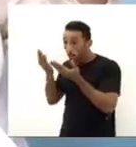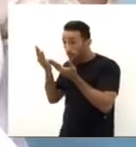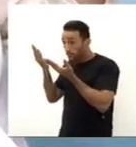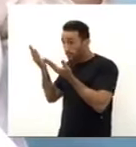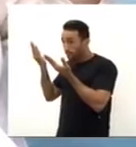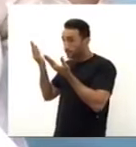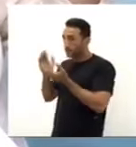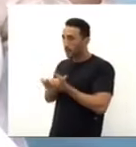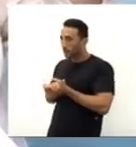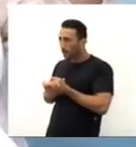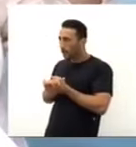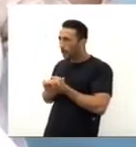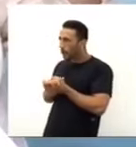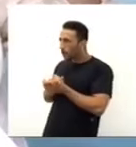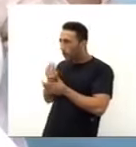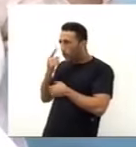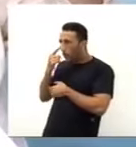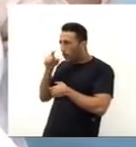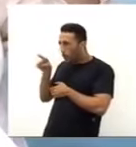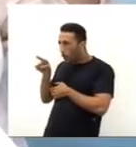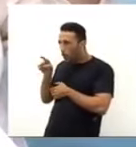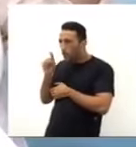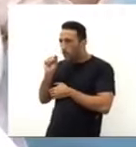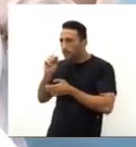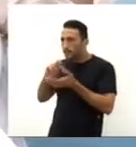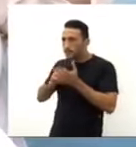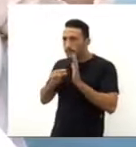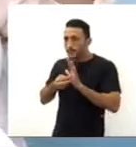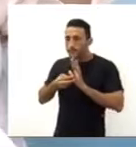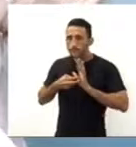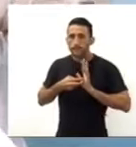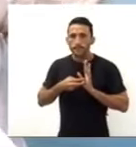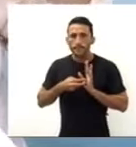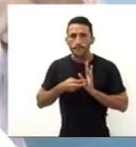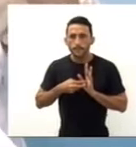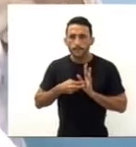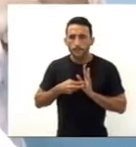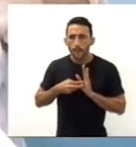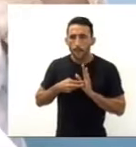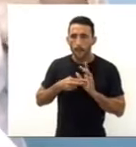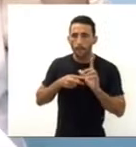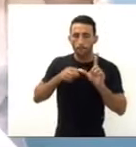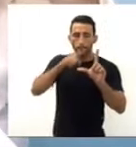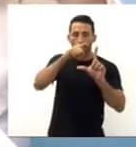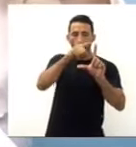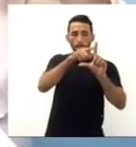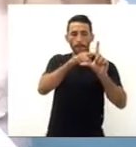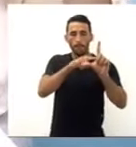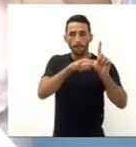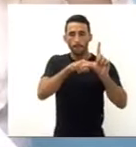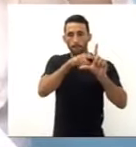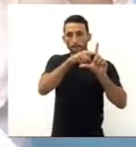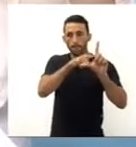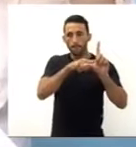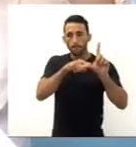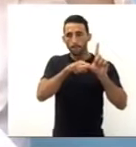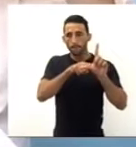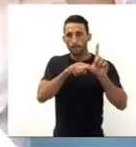ele. Quando eu olho para ele, eu vejo que esse lado é o meu